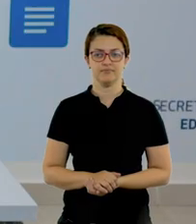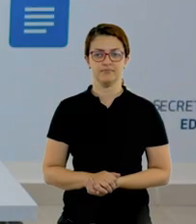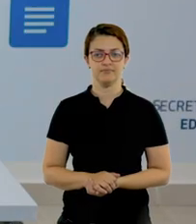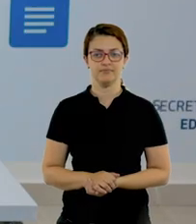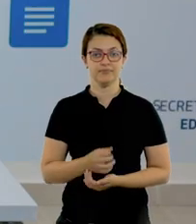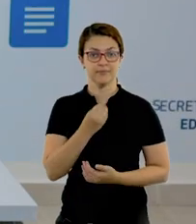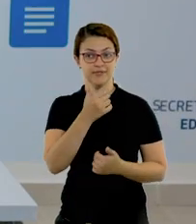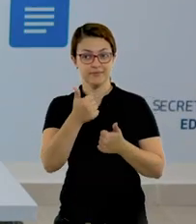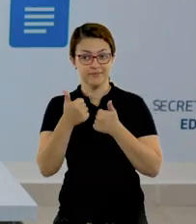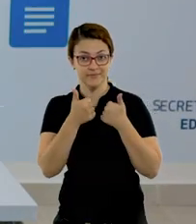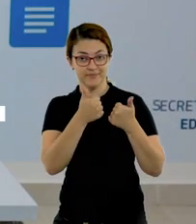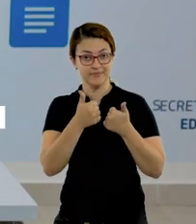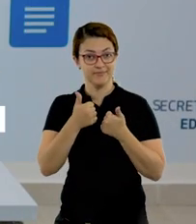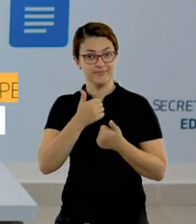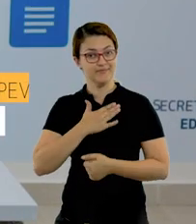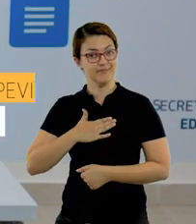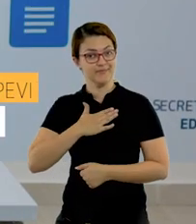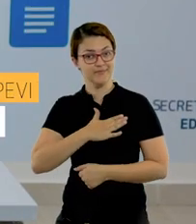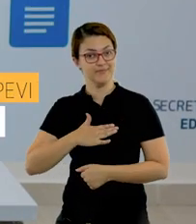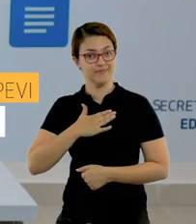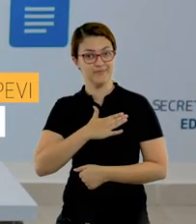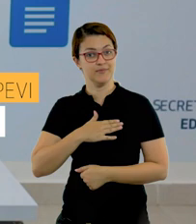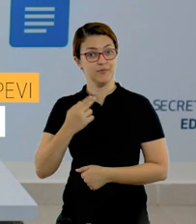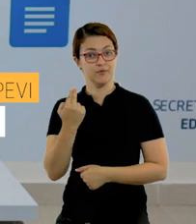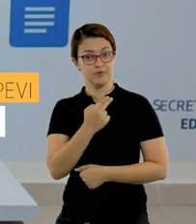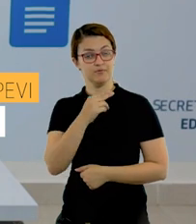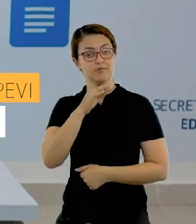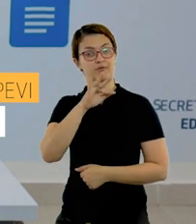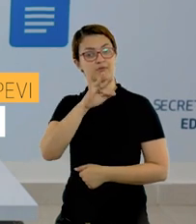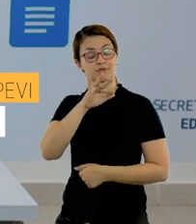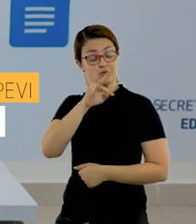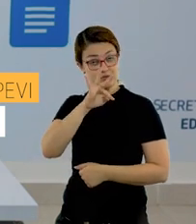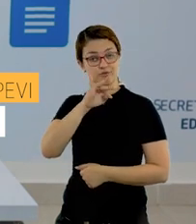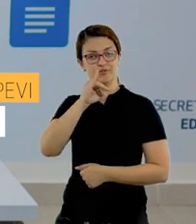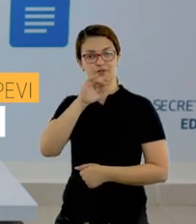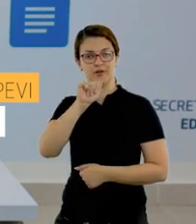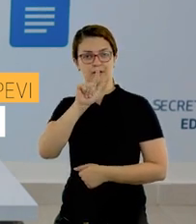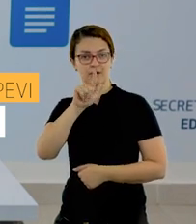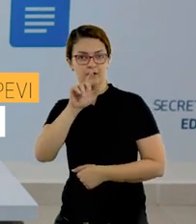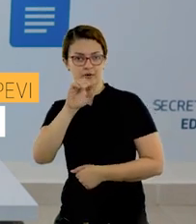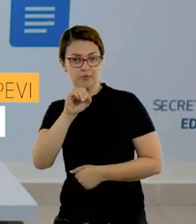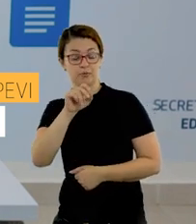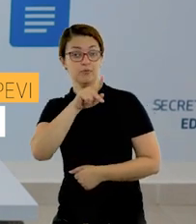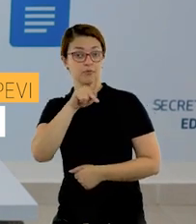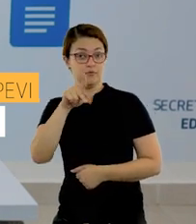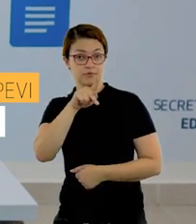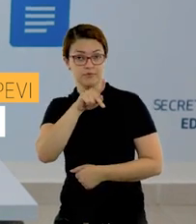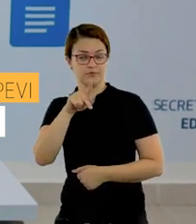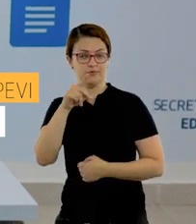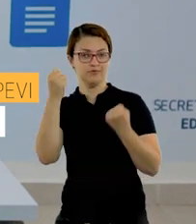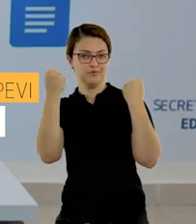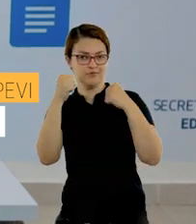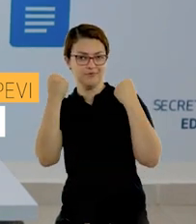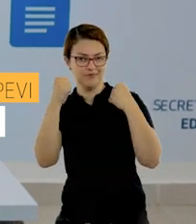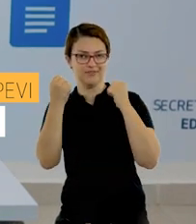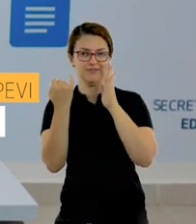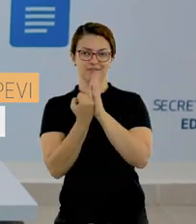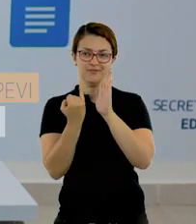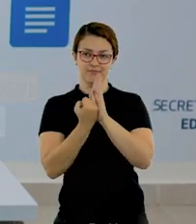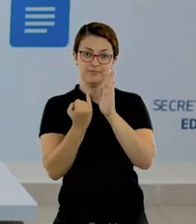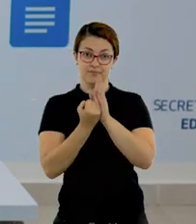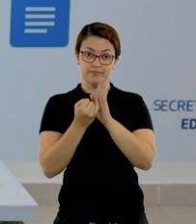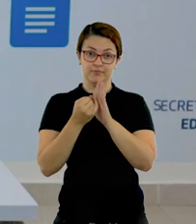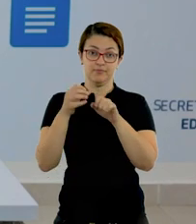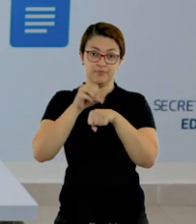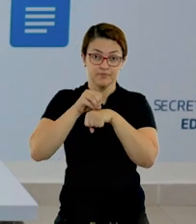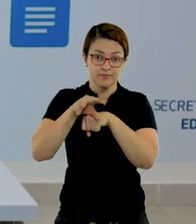Olá pessoal, tudo bem? Muito prazer. Professor Thiago Mancini, sou professor de Educação Física da Rede Municipal de Itapevi. Hoje eu vou estar aqui para sugerir mais